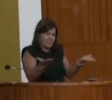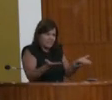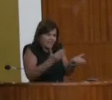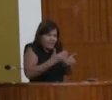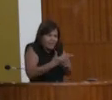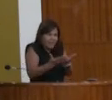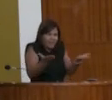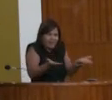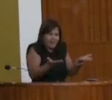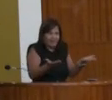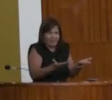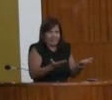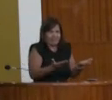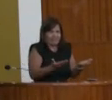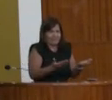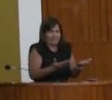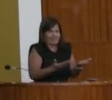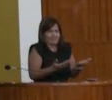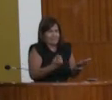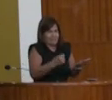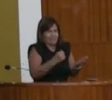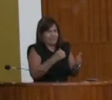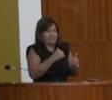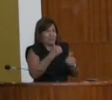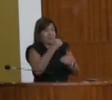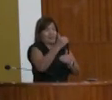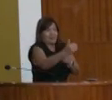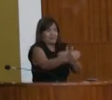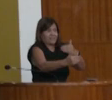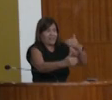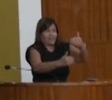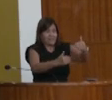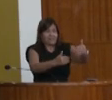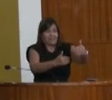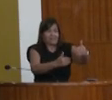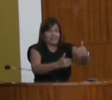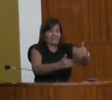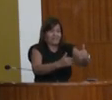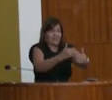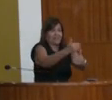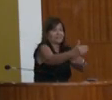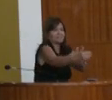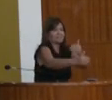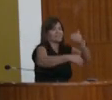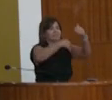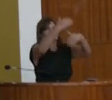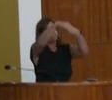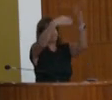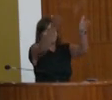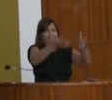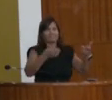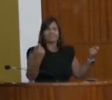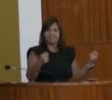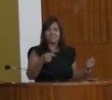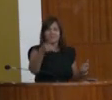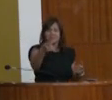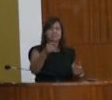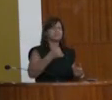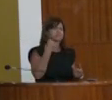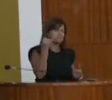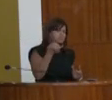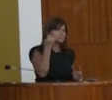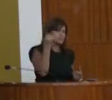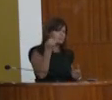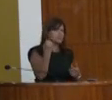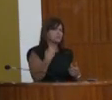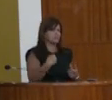possa estar avançando, eu não tenho dúvida disso, mas é importante a tua colocação,